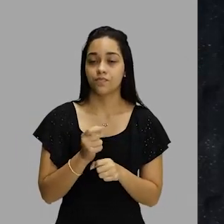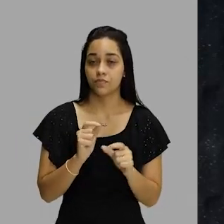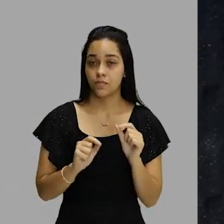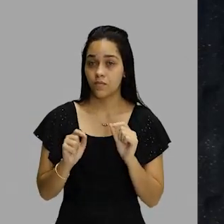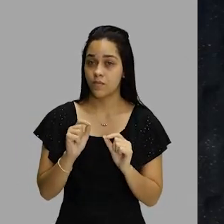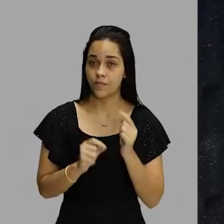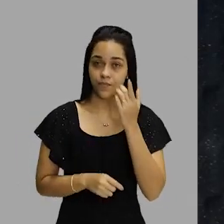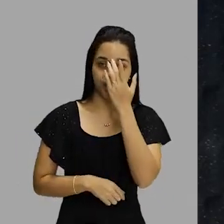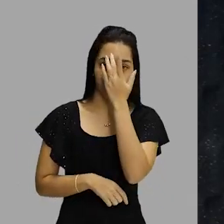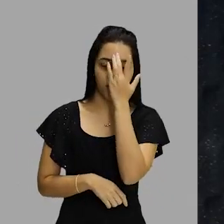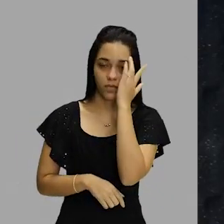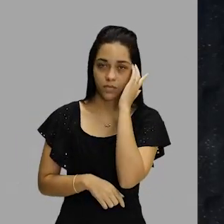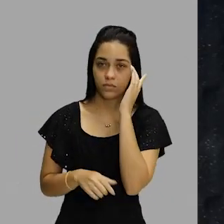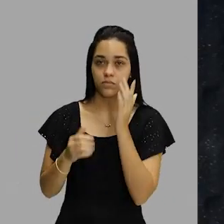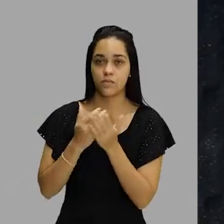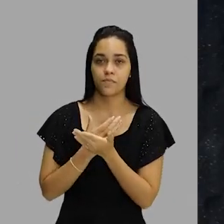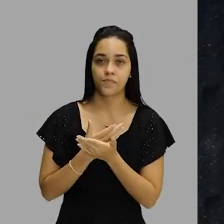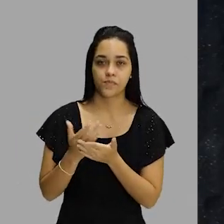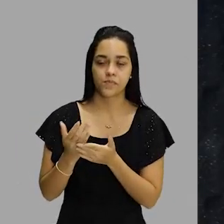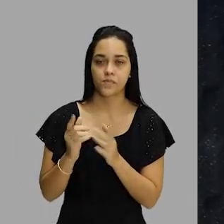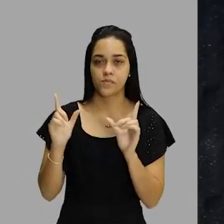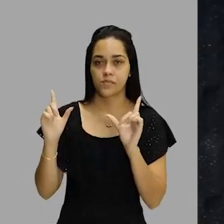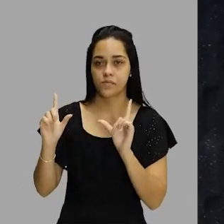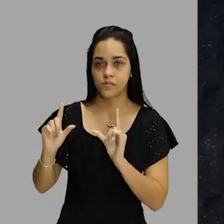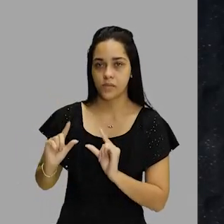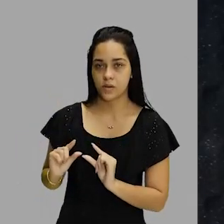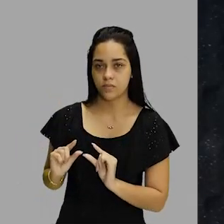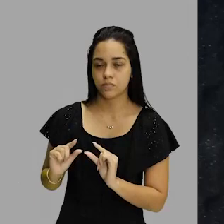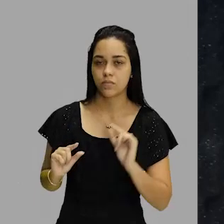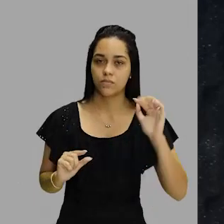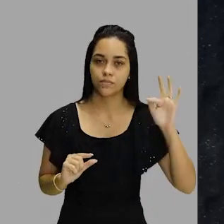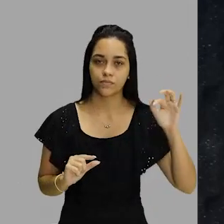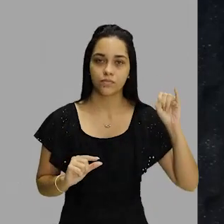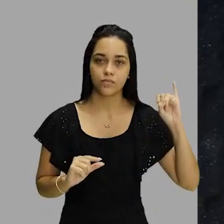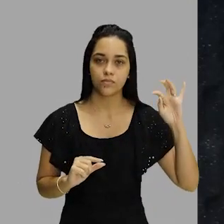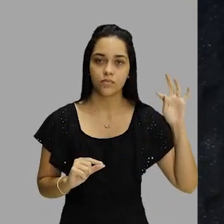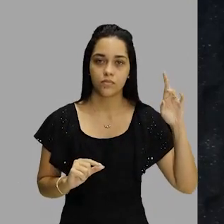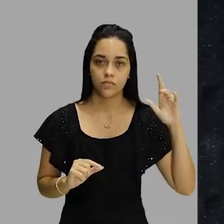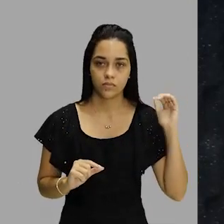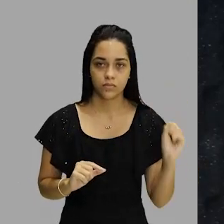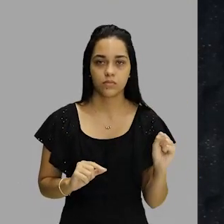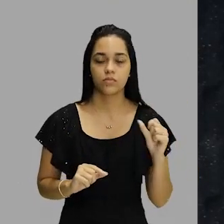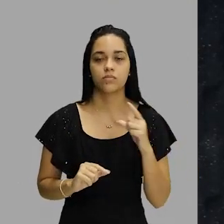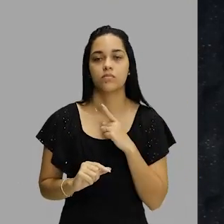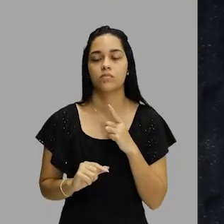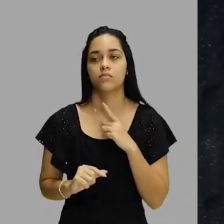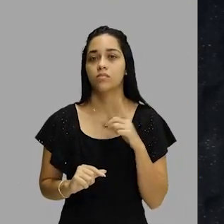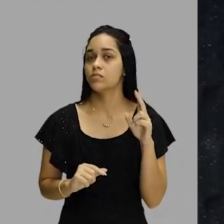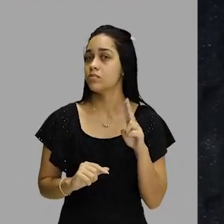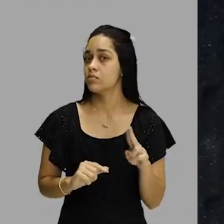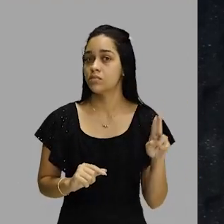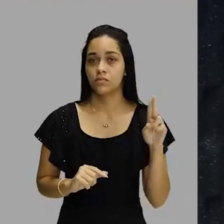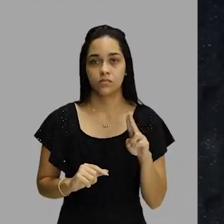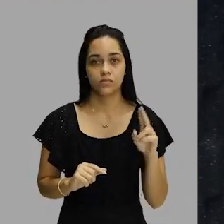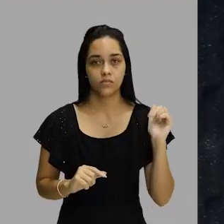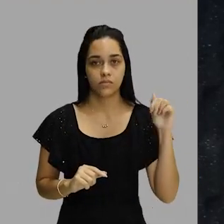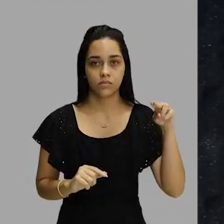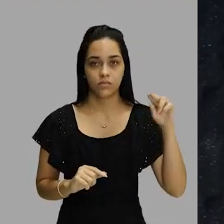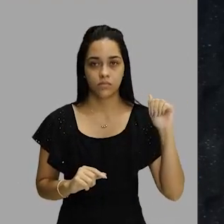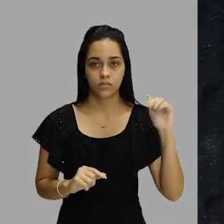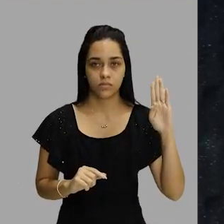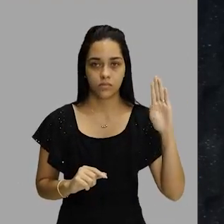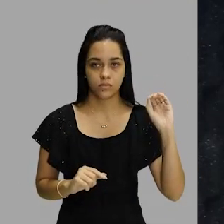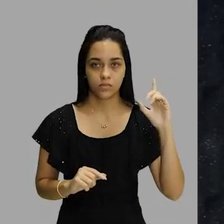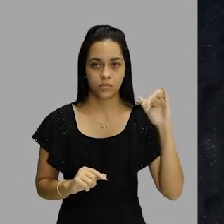cara ele começa a diminuir as suas fibras, né, por conta do não uso desse anabolizante,